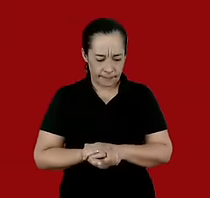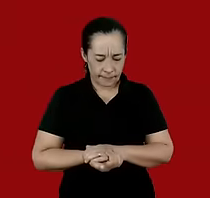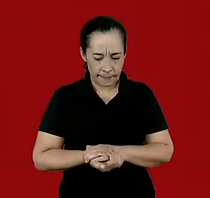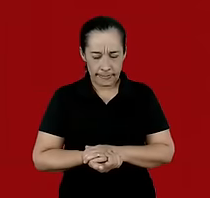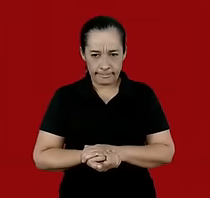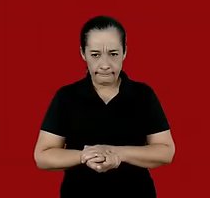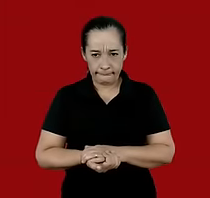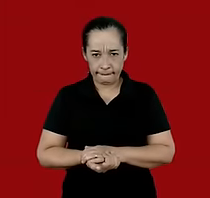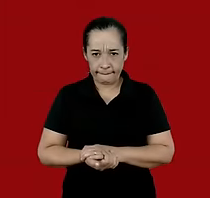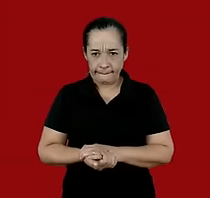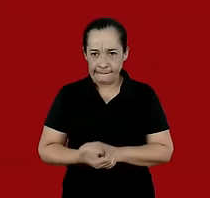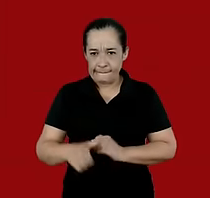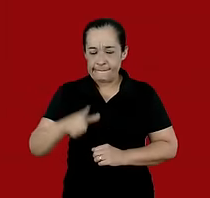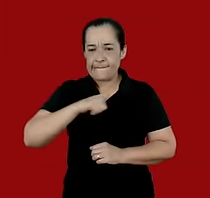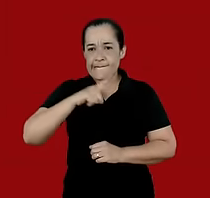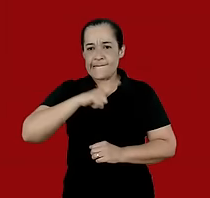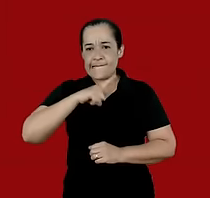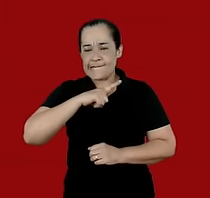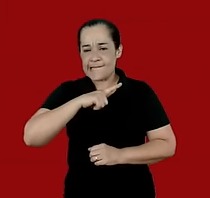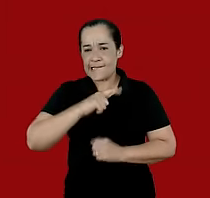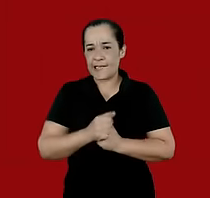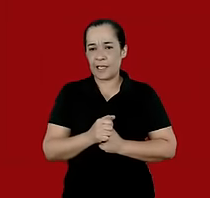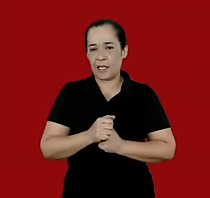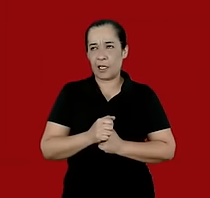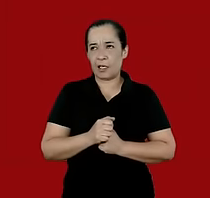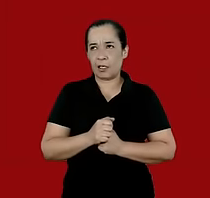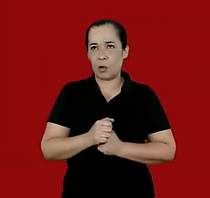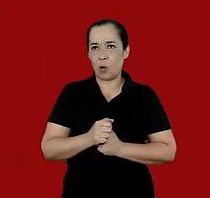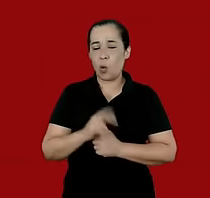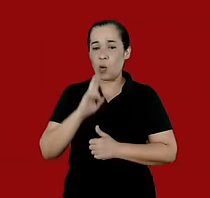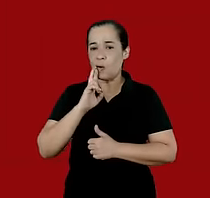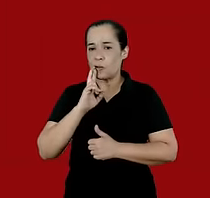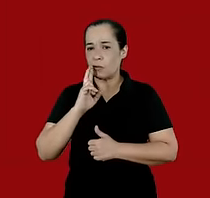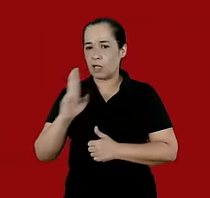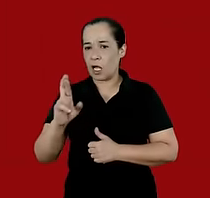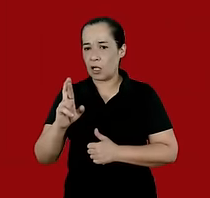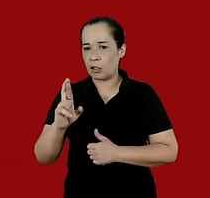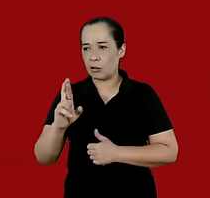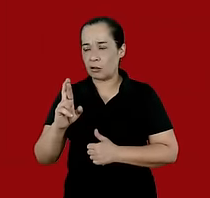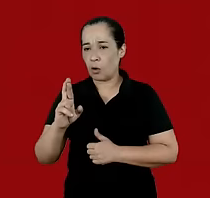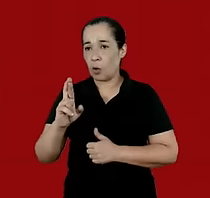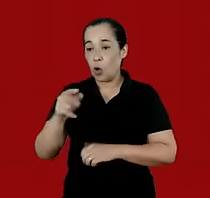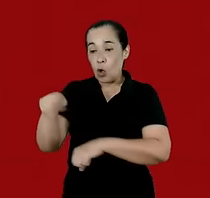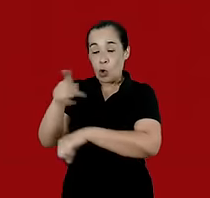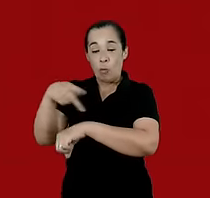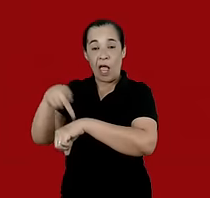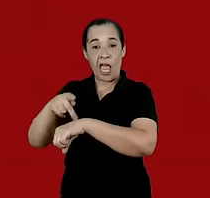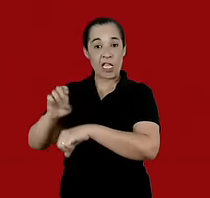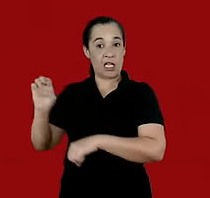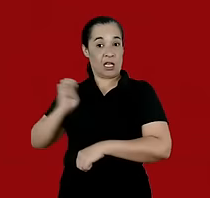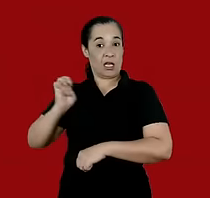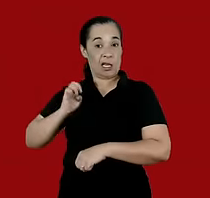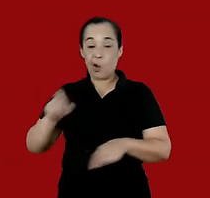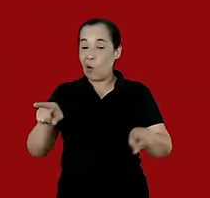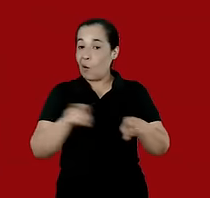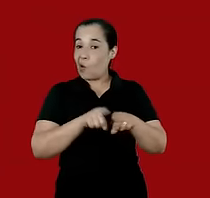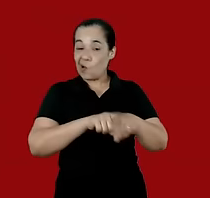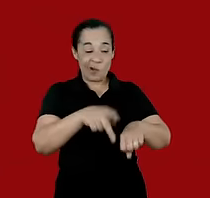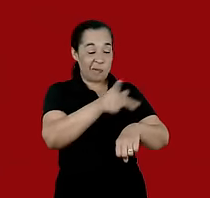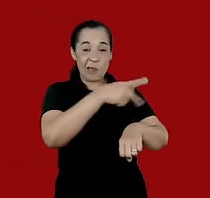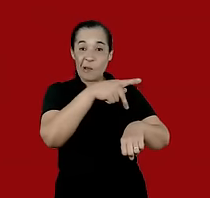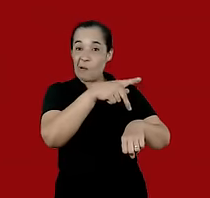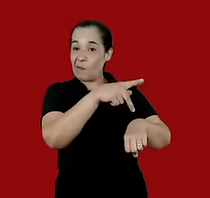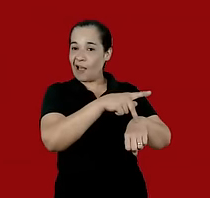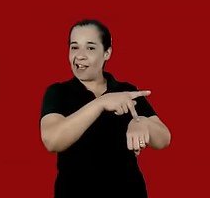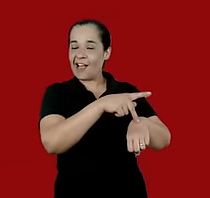efeito no crédito privado no primeiro lugar mas depois tem um efeito no mundo emergente também porque com os países avançados pagando um